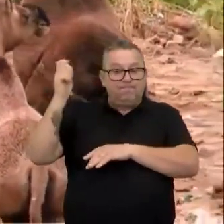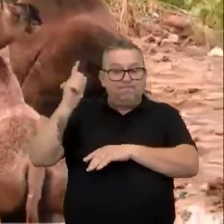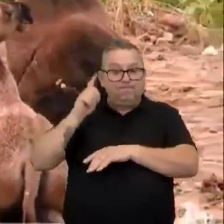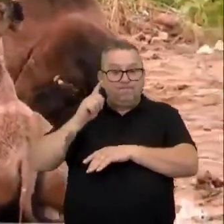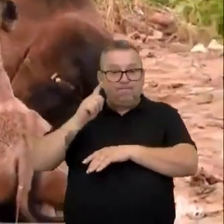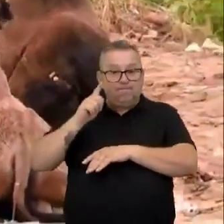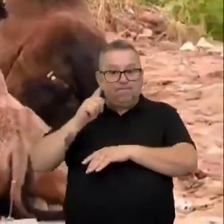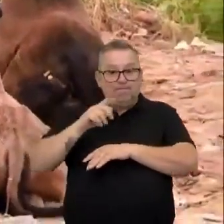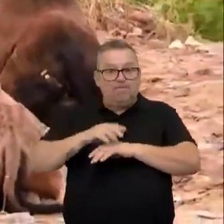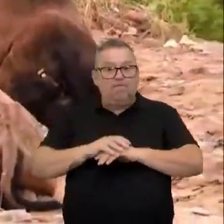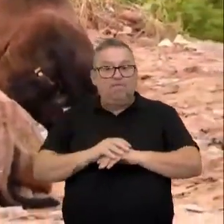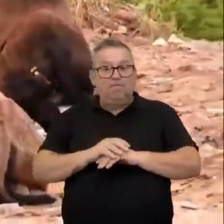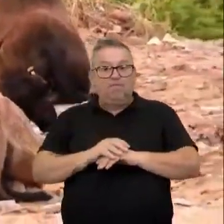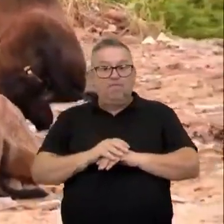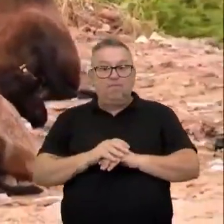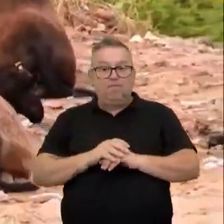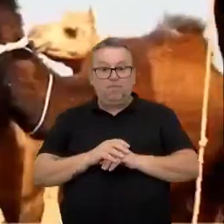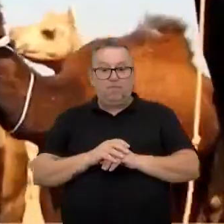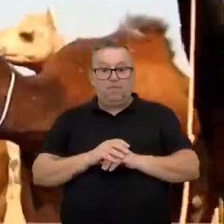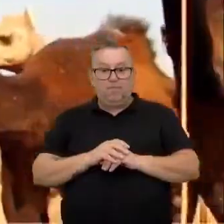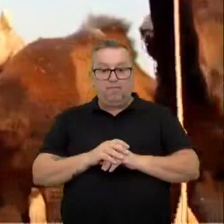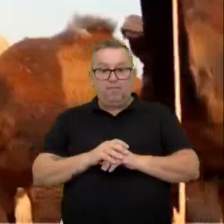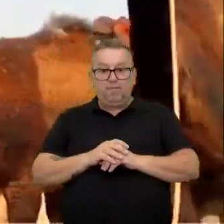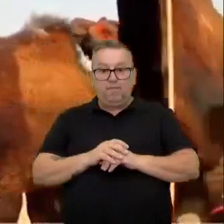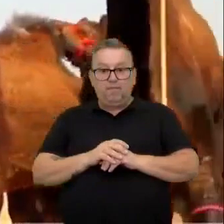no períodos de rigorosas secas.